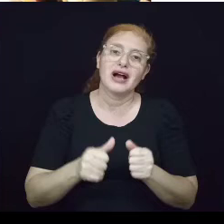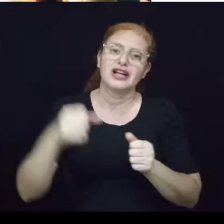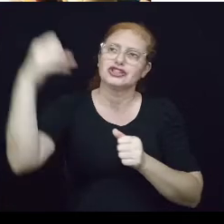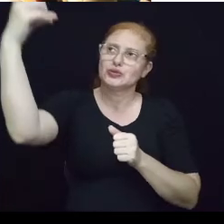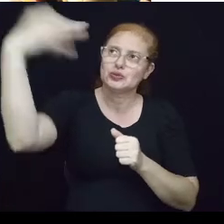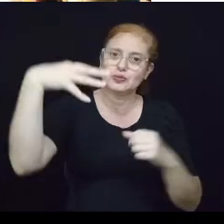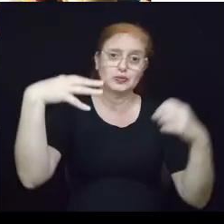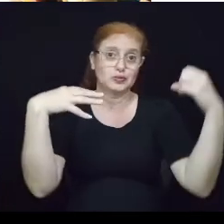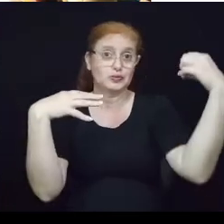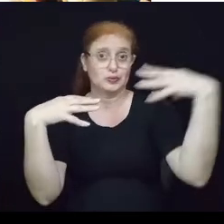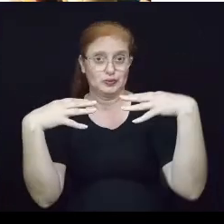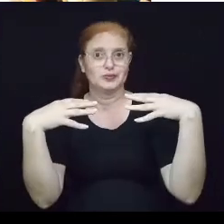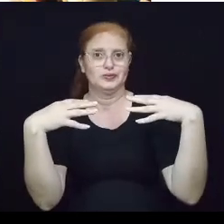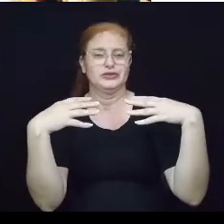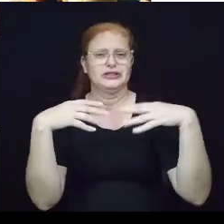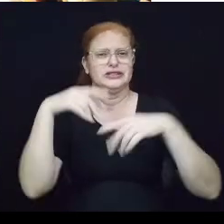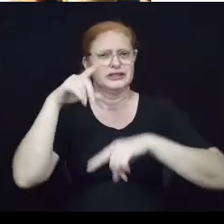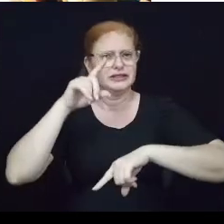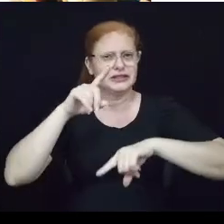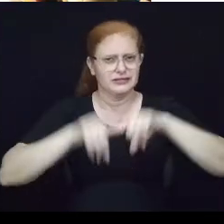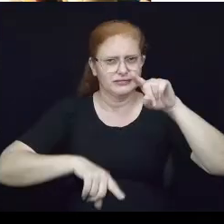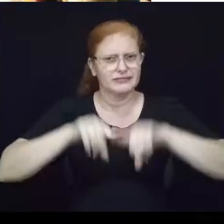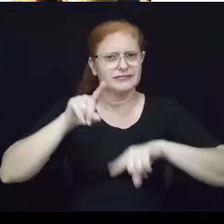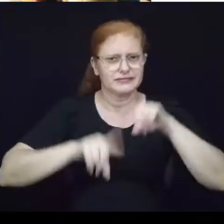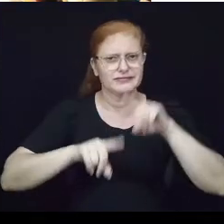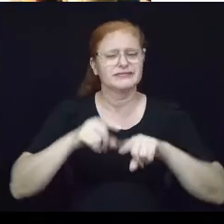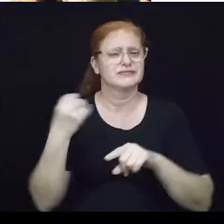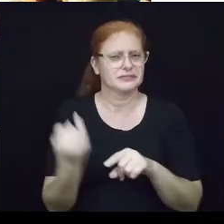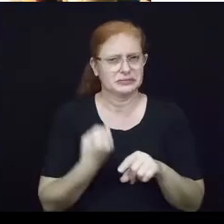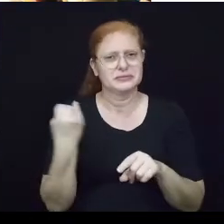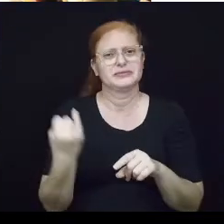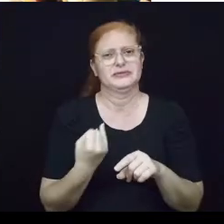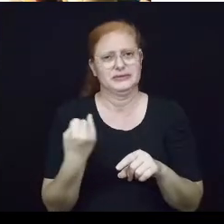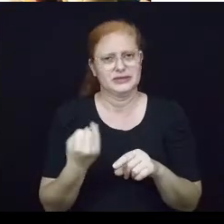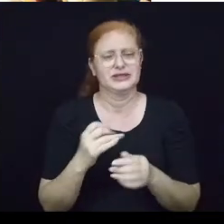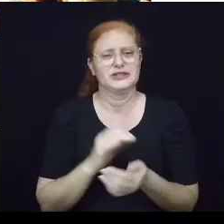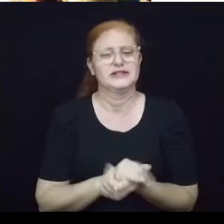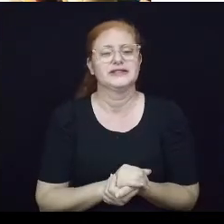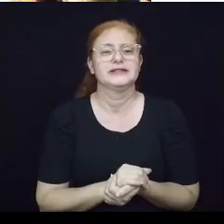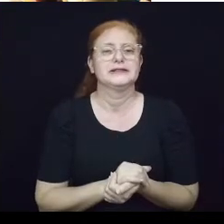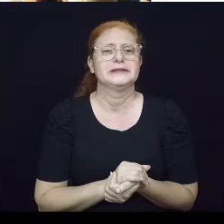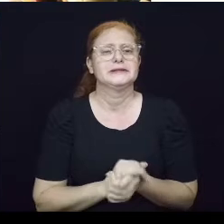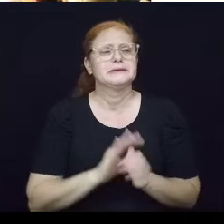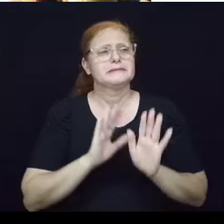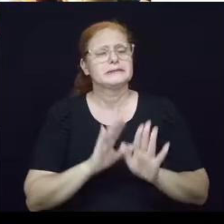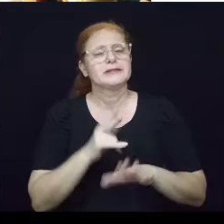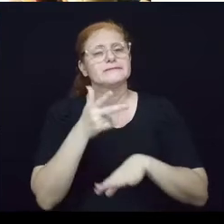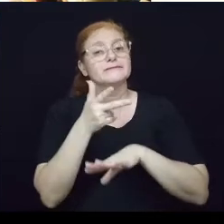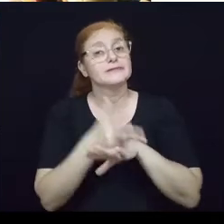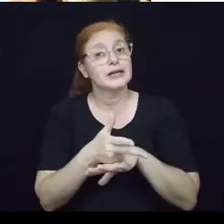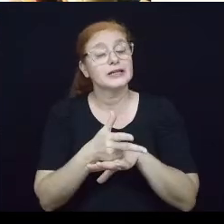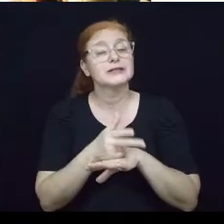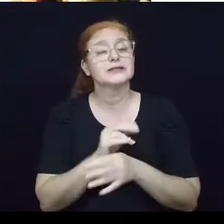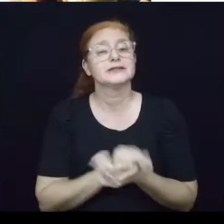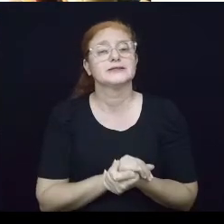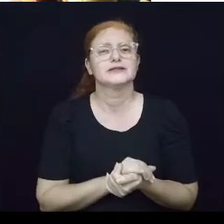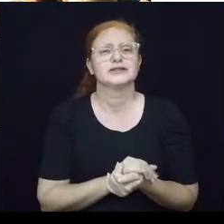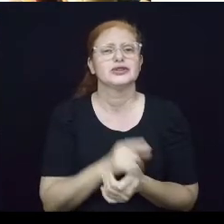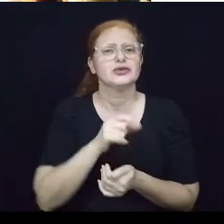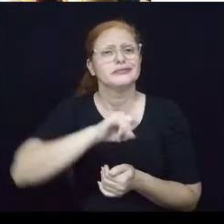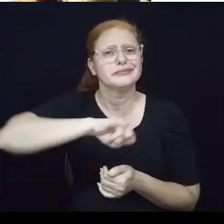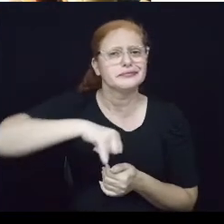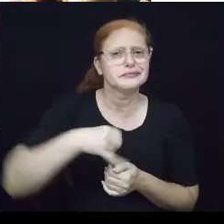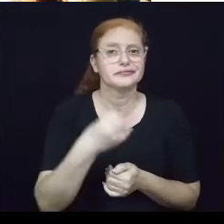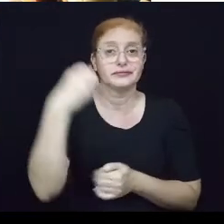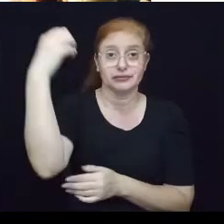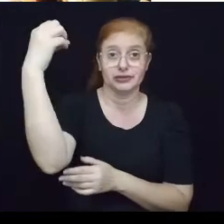que é um instrumento importante para definir o volume das peças, enfim, como elas funcionam. Lá nas filmagens, Caio, tu